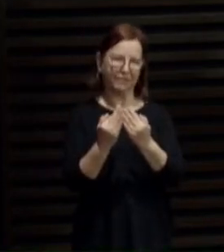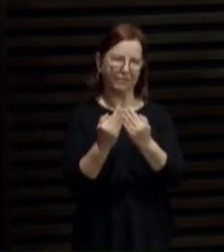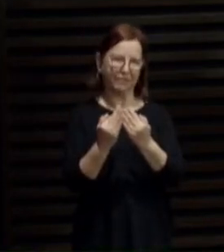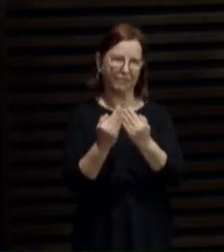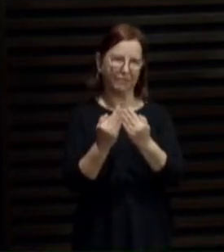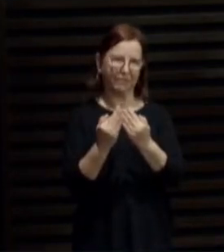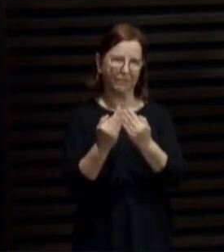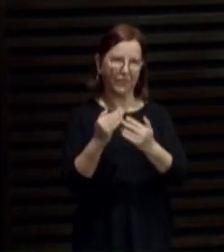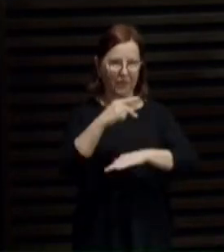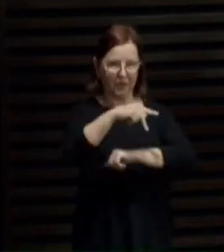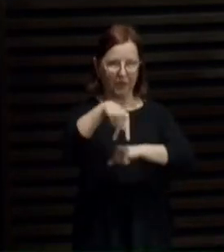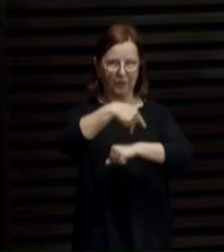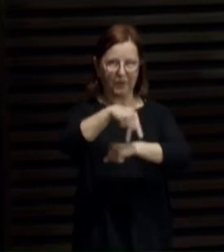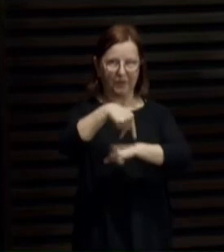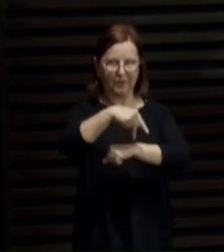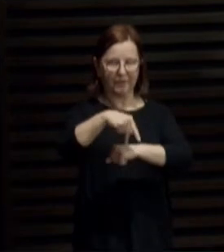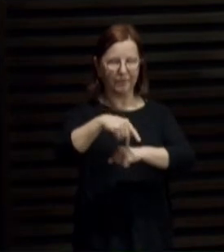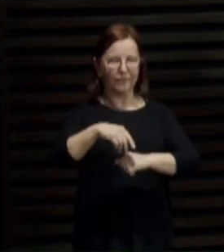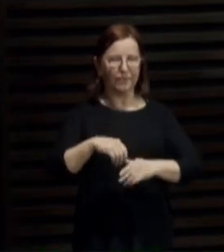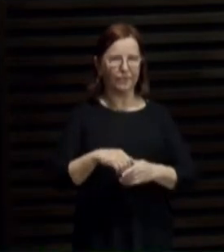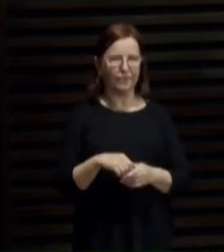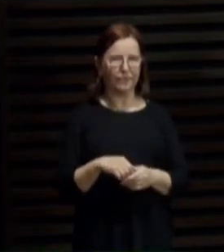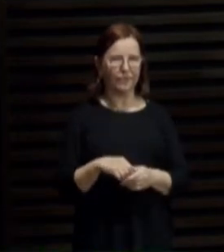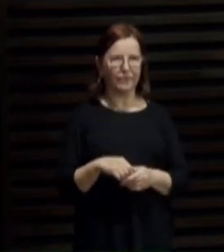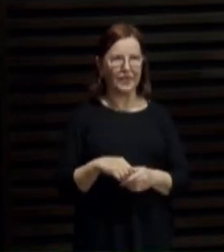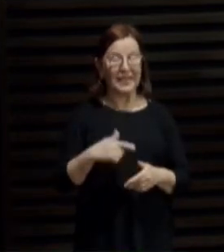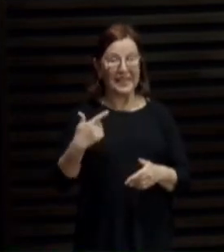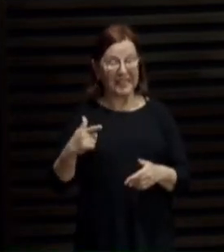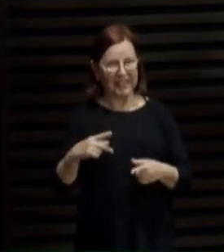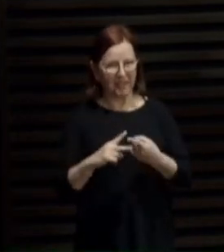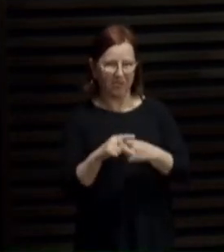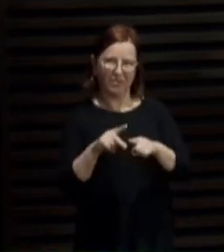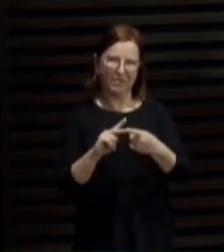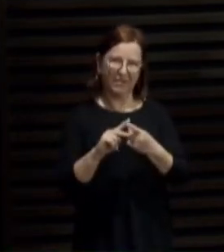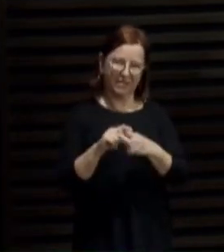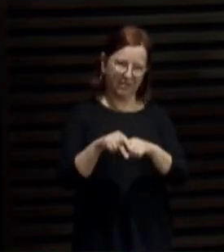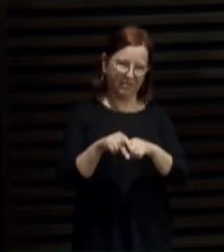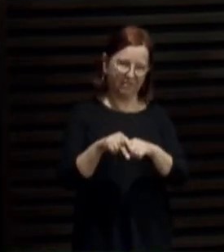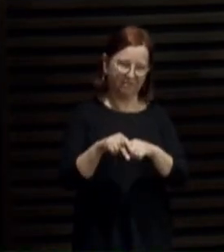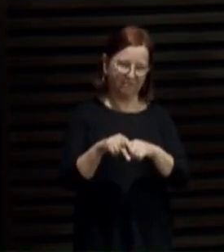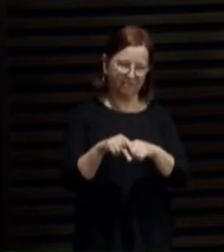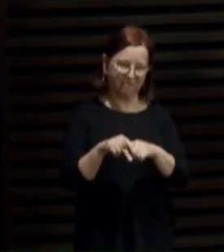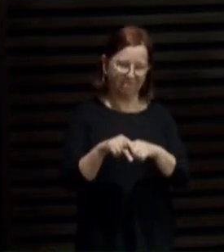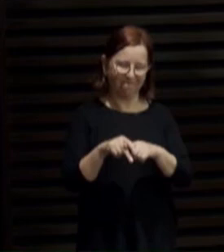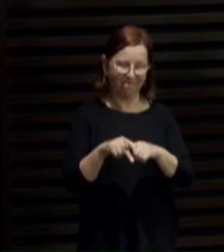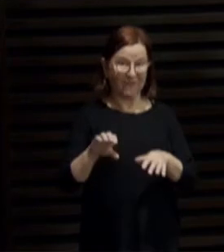como no país. Sem disciplina, nós criamos o